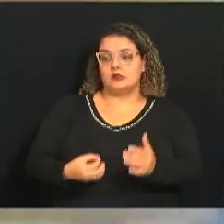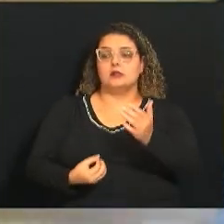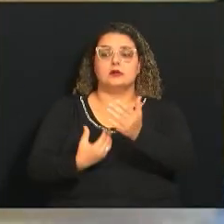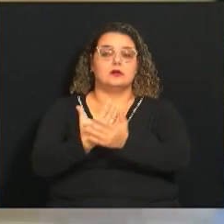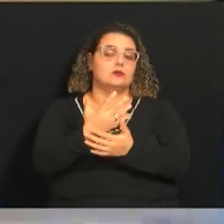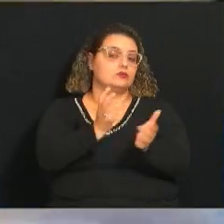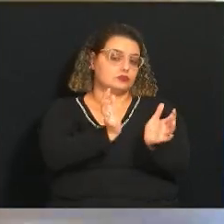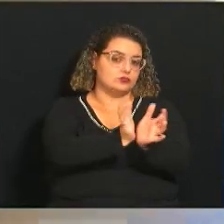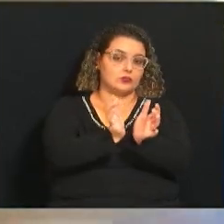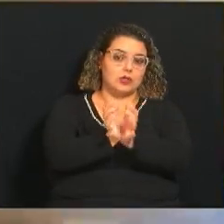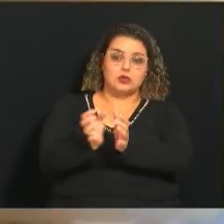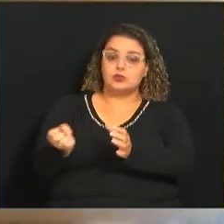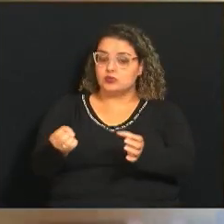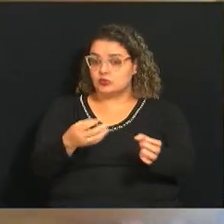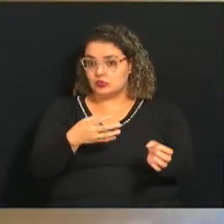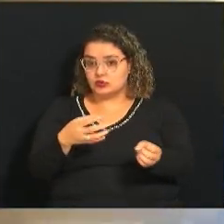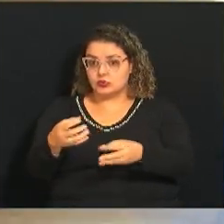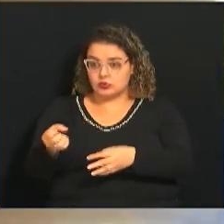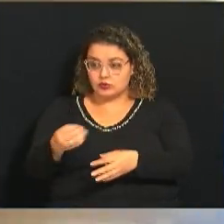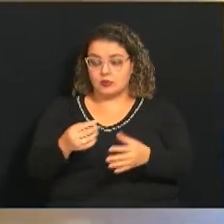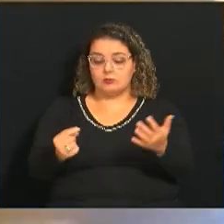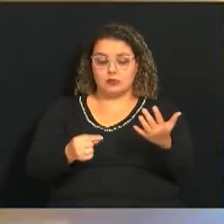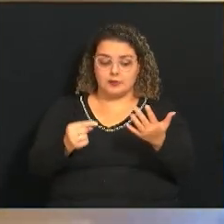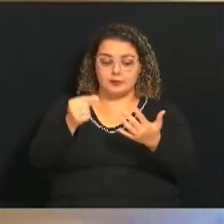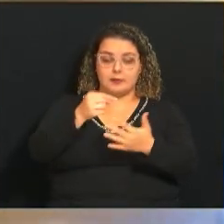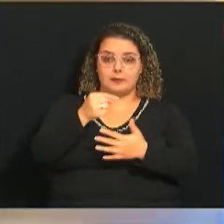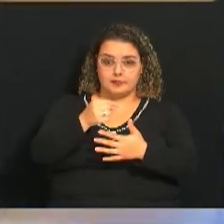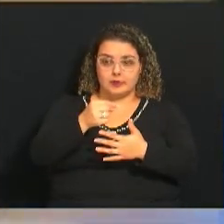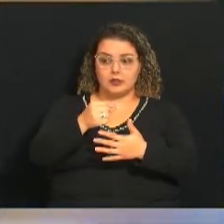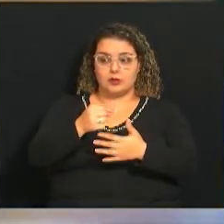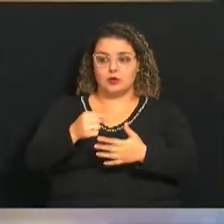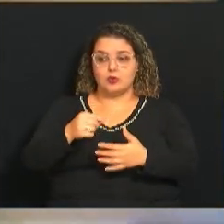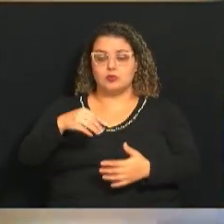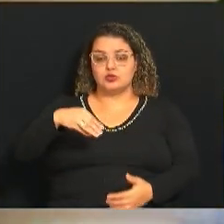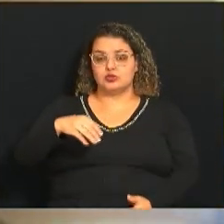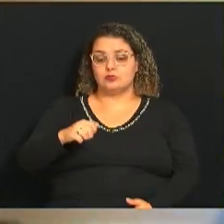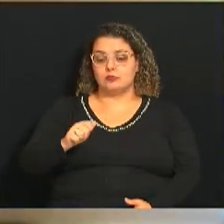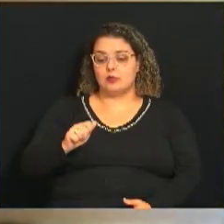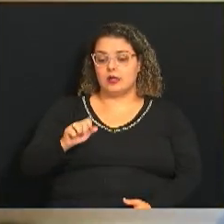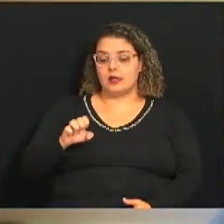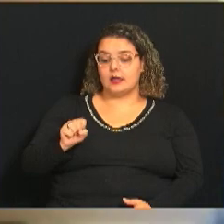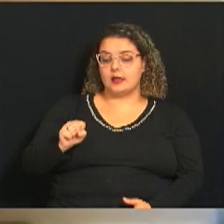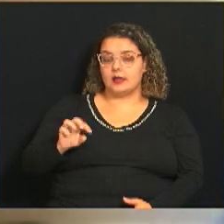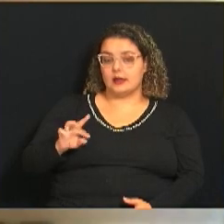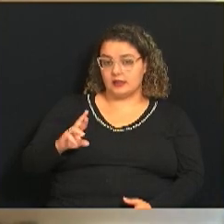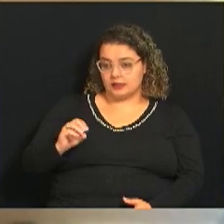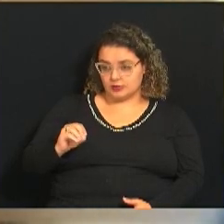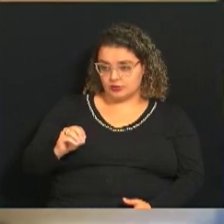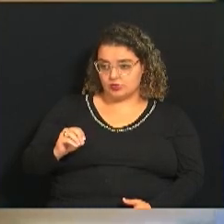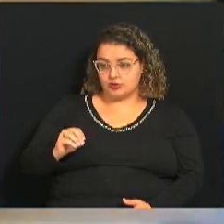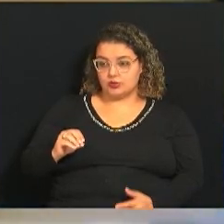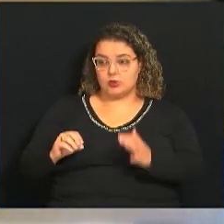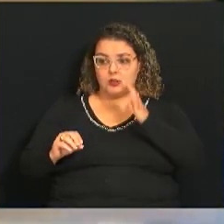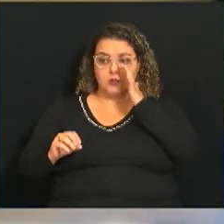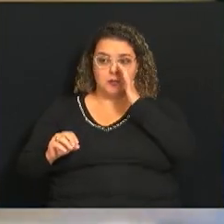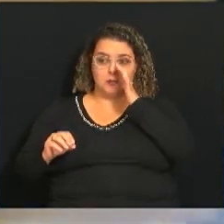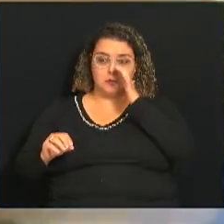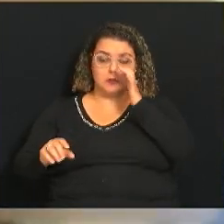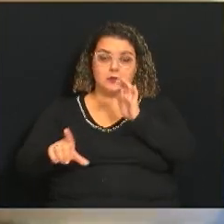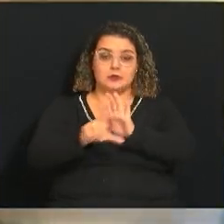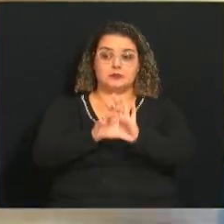vereador Arnaldo Salvetti, que institui um programa de combate e prevenção a violência contra a mulher no município